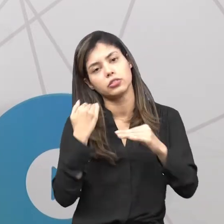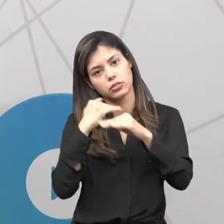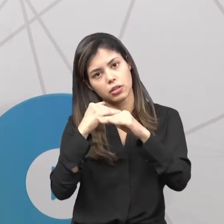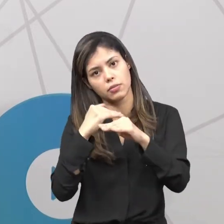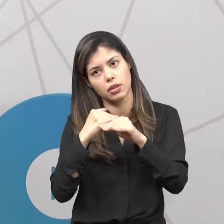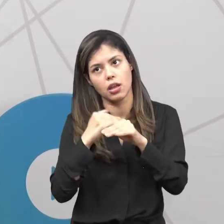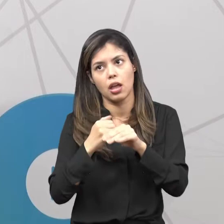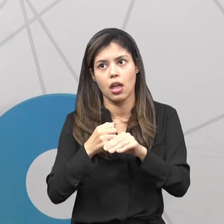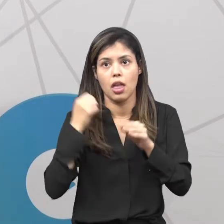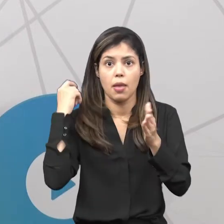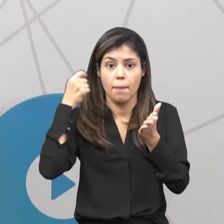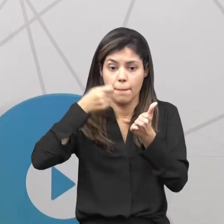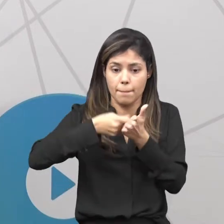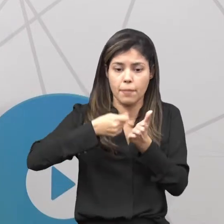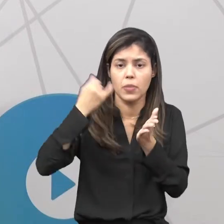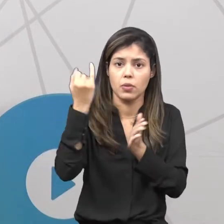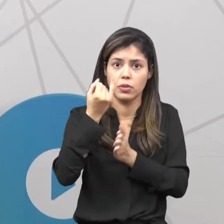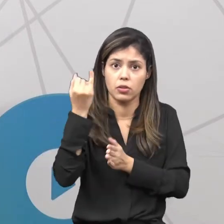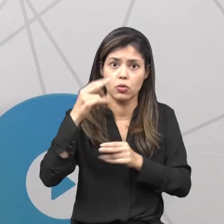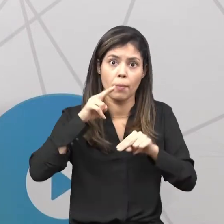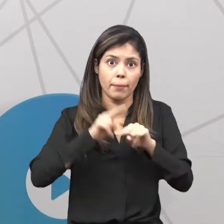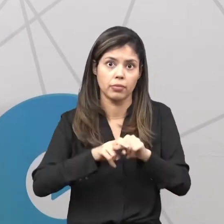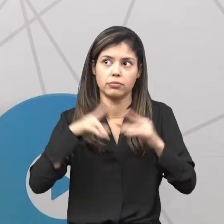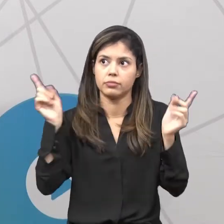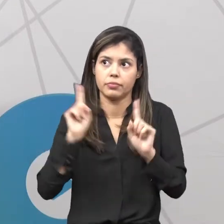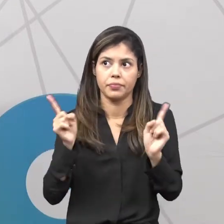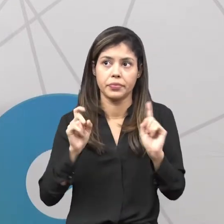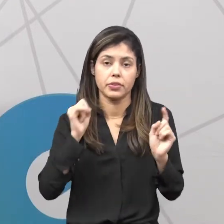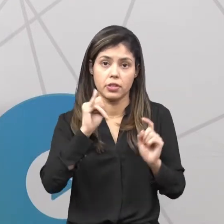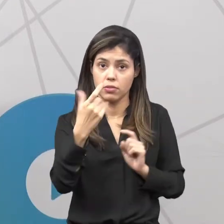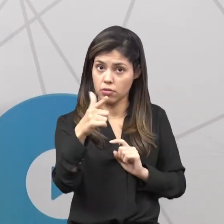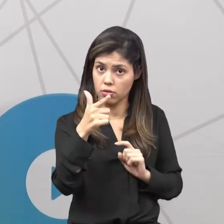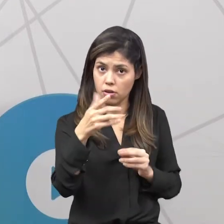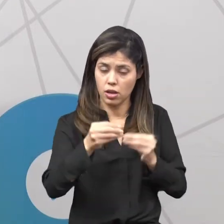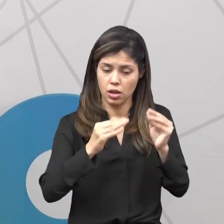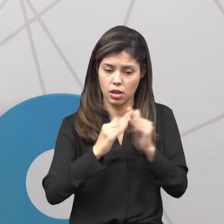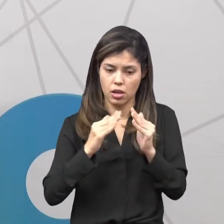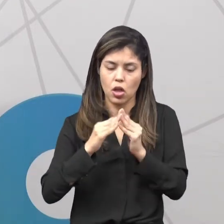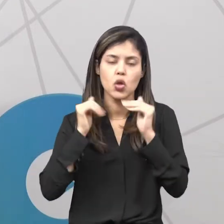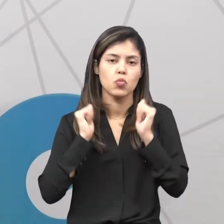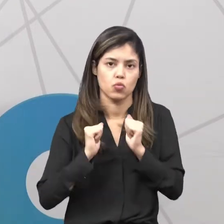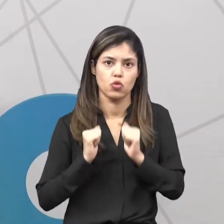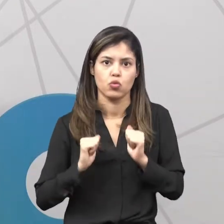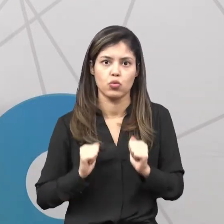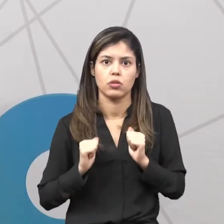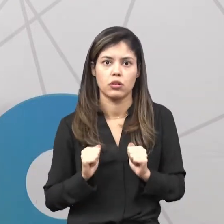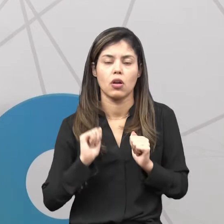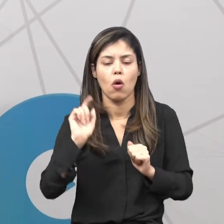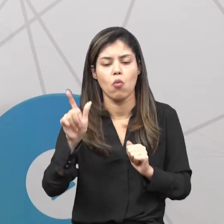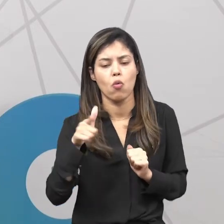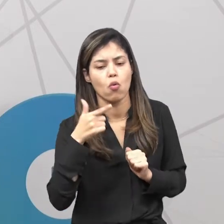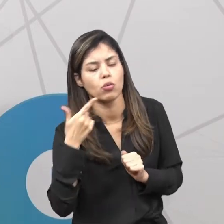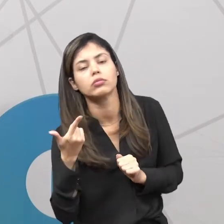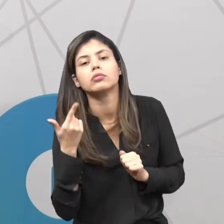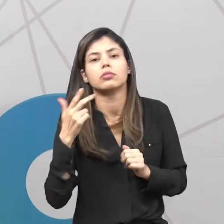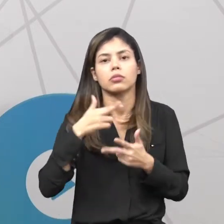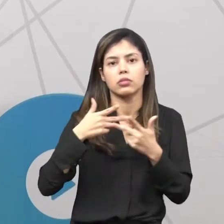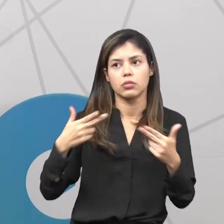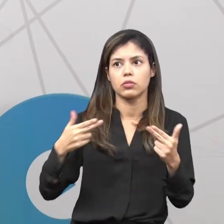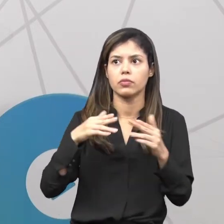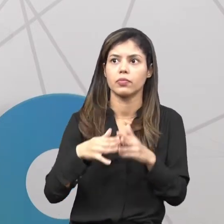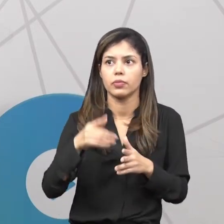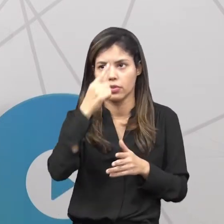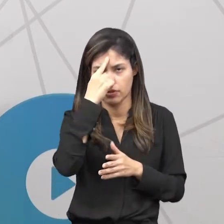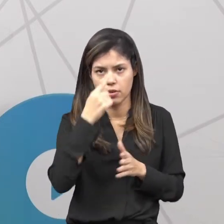precisa ser especificamente no banco. Se não tiver ele, se o professor não tiver, ou se você não tiver na sua casa, você pode utilizar um outro método e aí daqui a pouco, quando